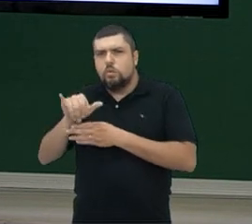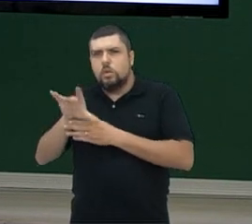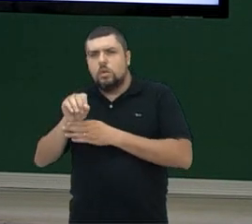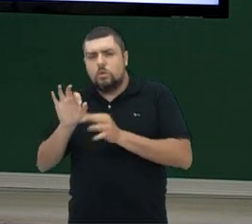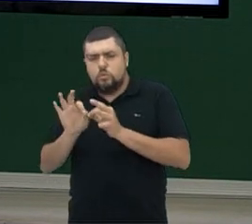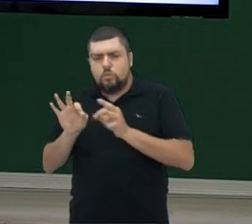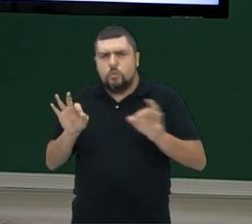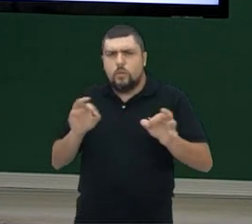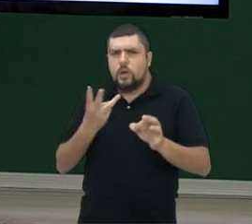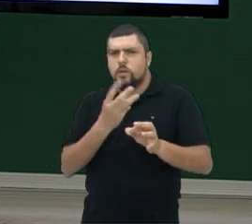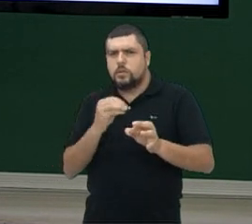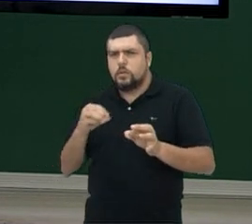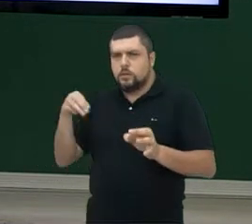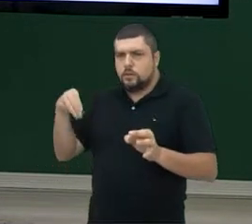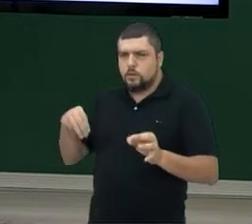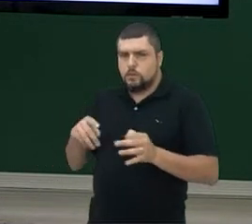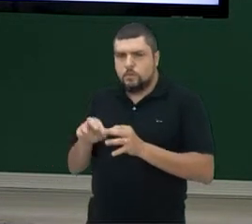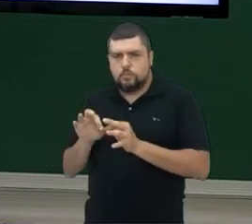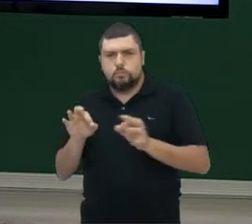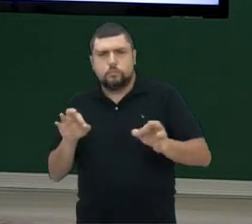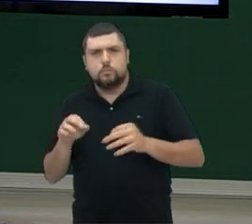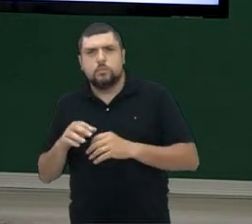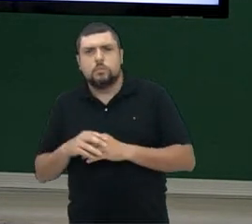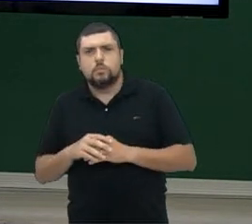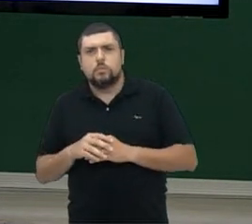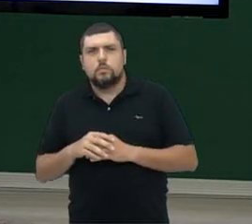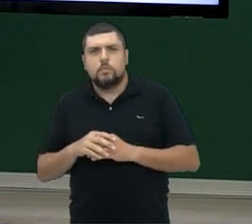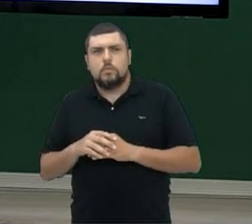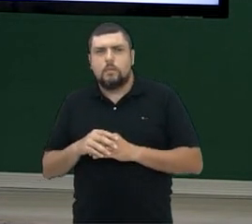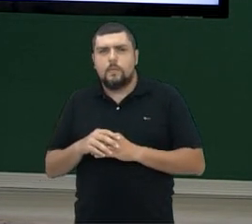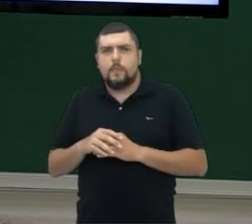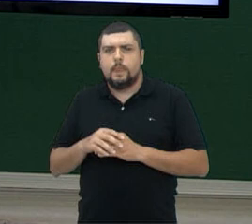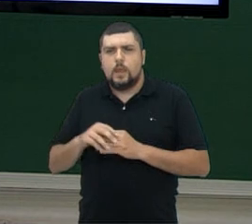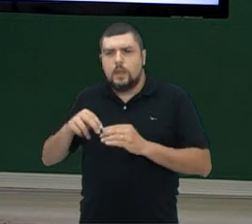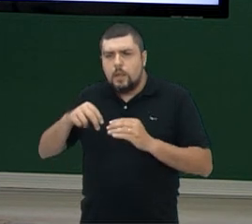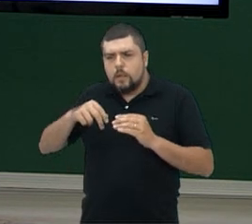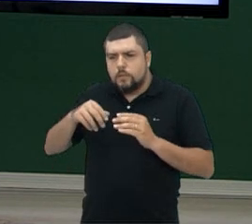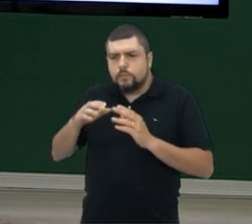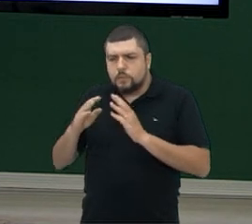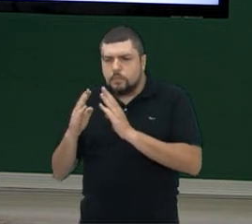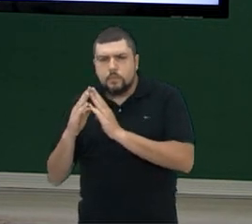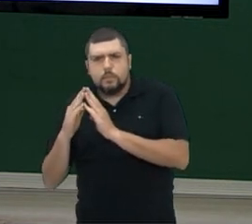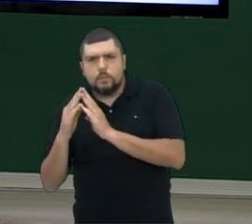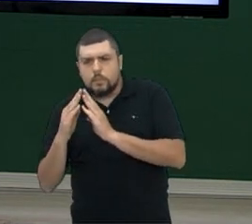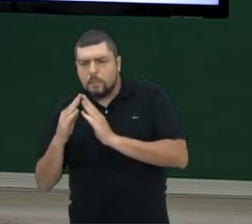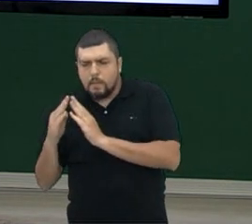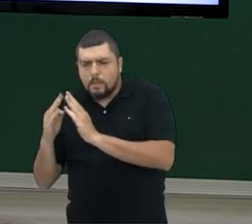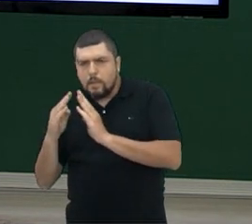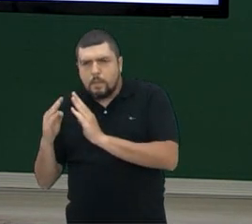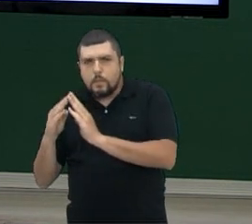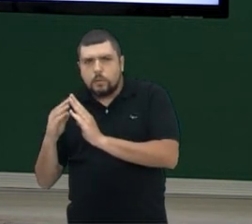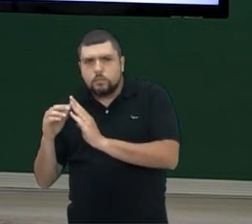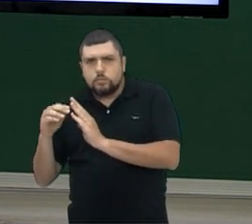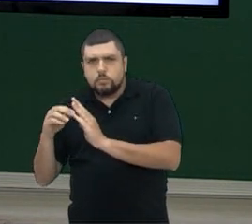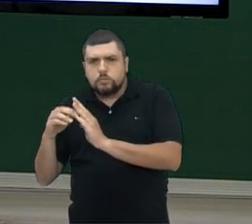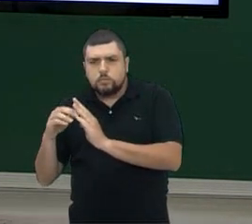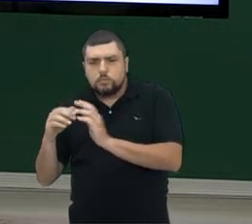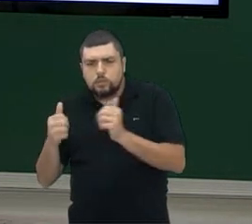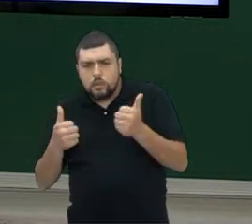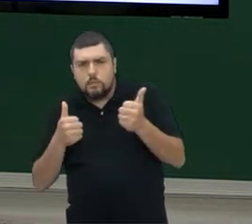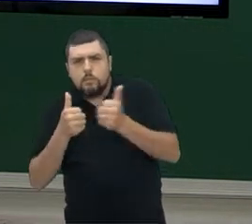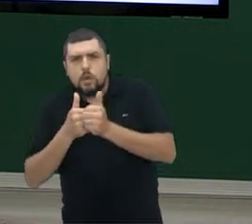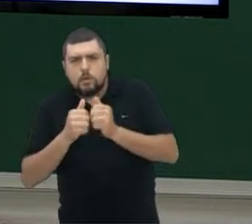de um conjunto de pirâmides. Aí você anda mais um pouco, tem mais um conjunto de pirâmides de cuxita ali, ó. E assim que eles se organizavam, é como se